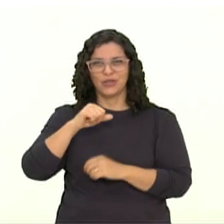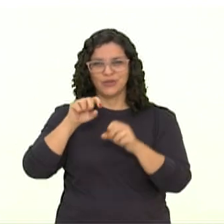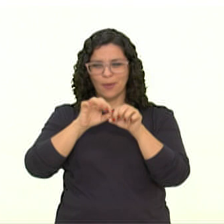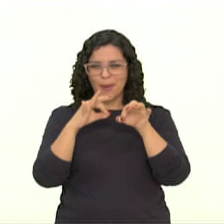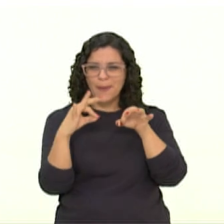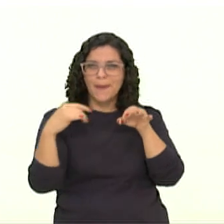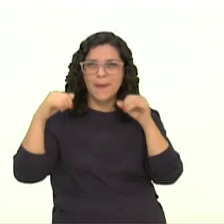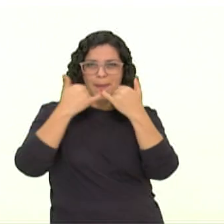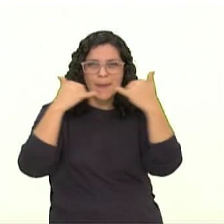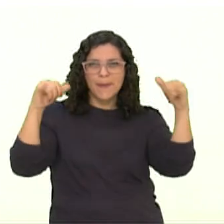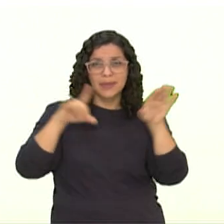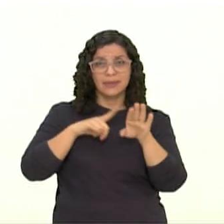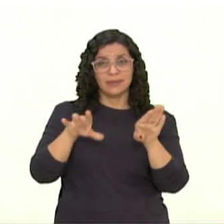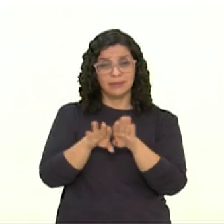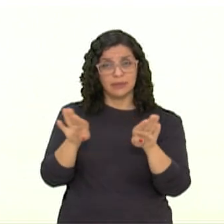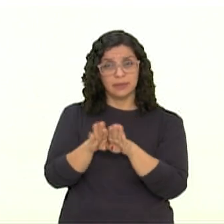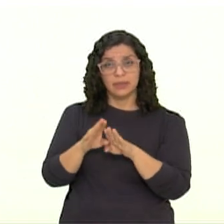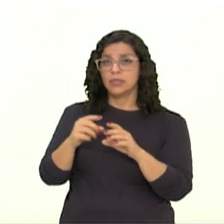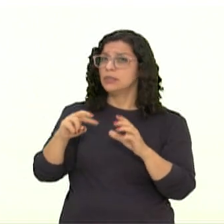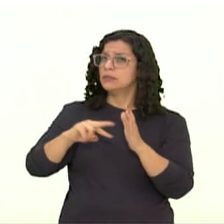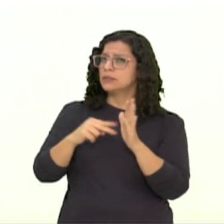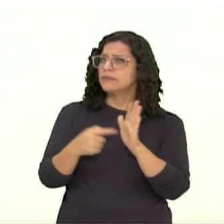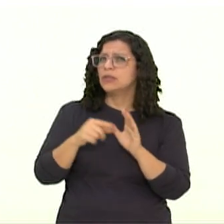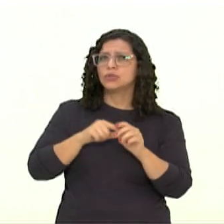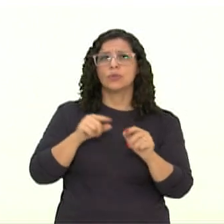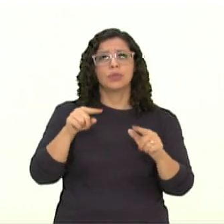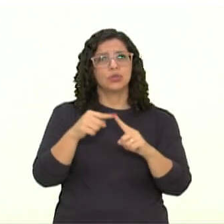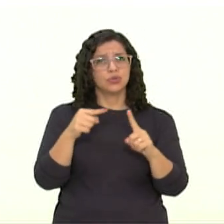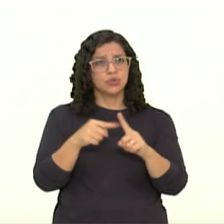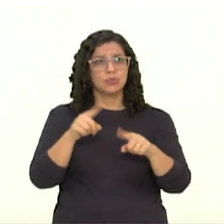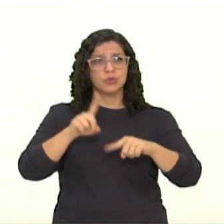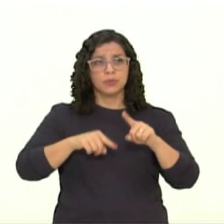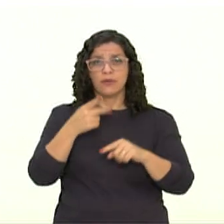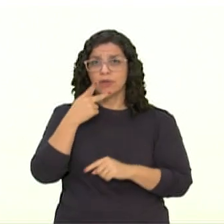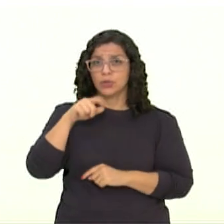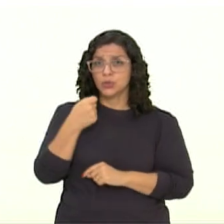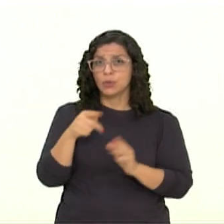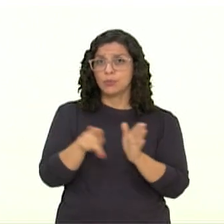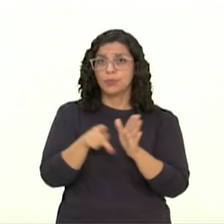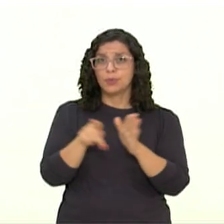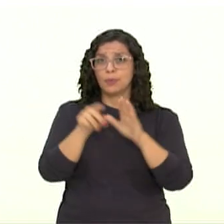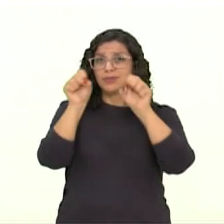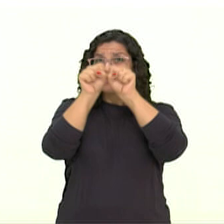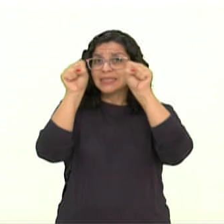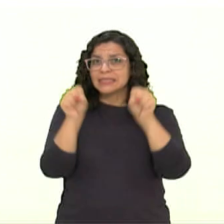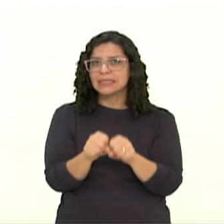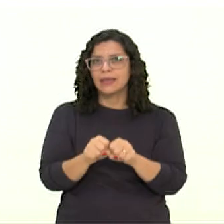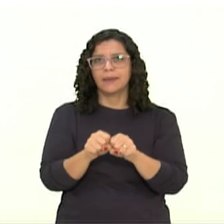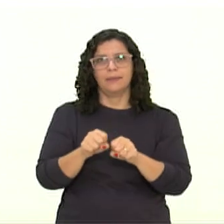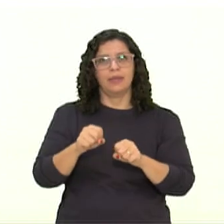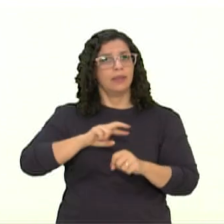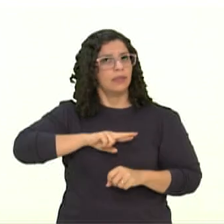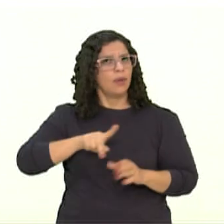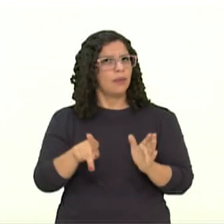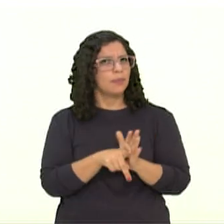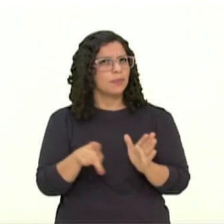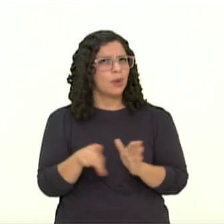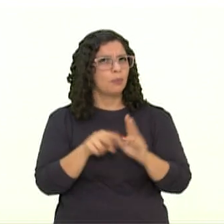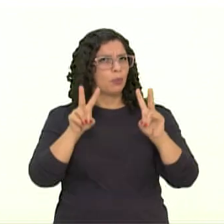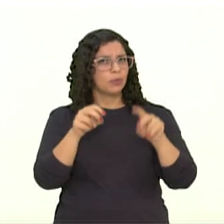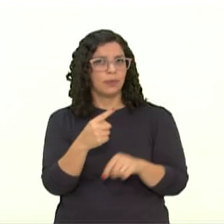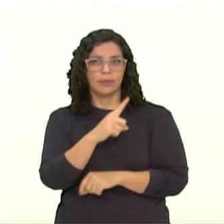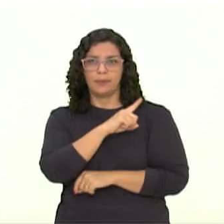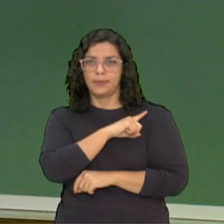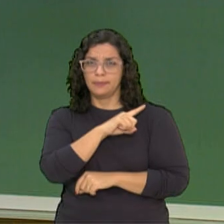e considerações gerais sobre esse tipo de tecido, só que falando a nível de sistema, que na verdade não é bem um assunto de